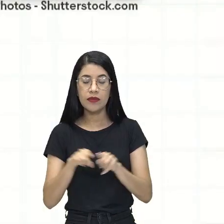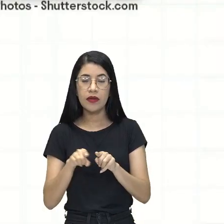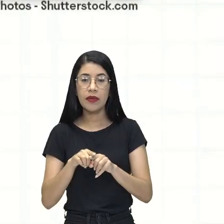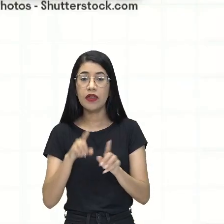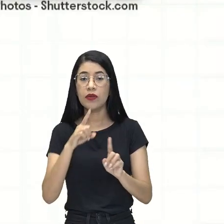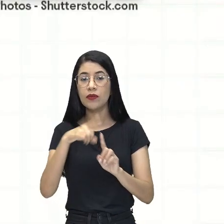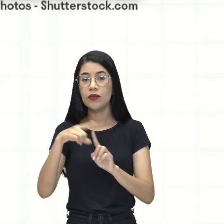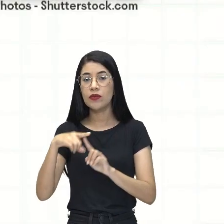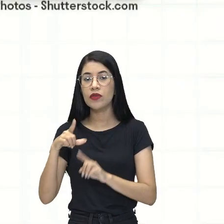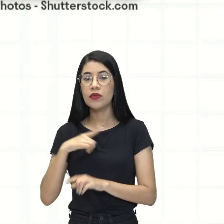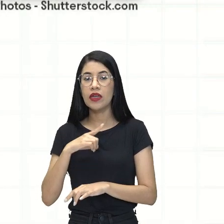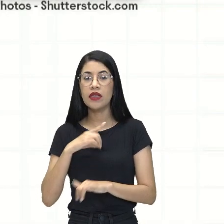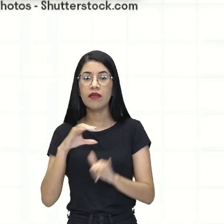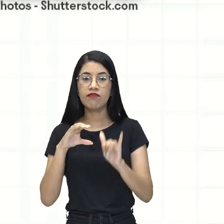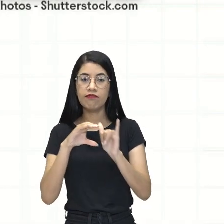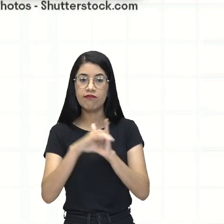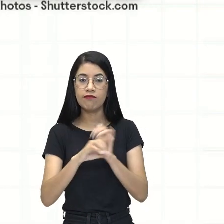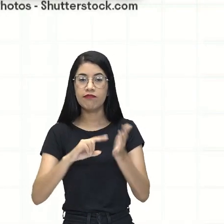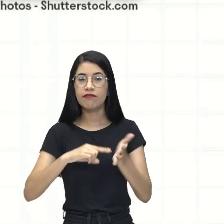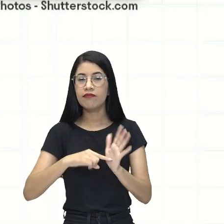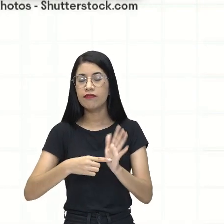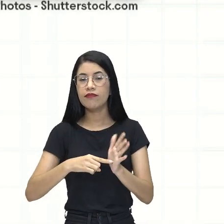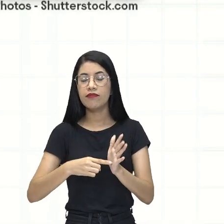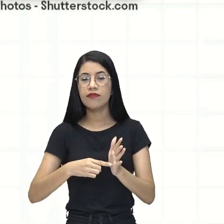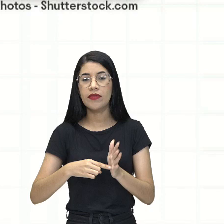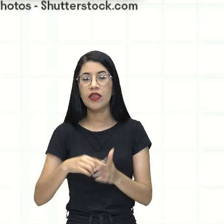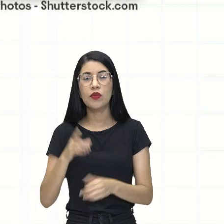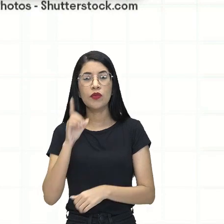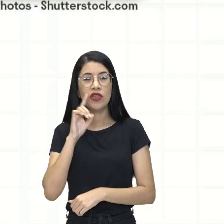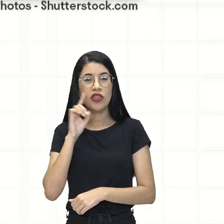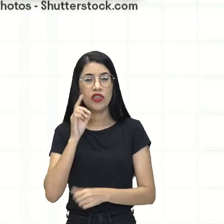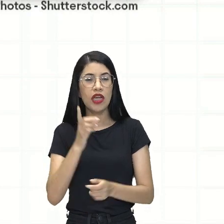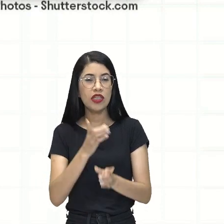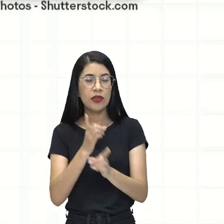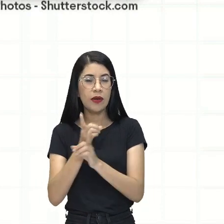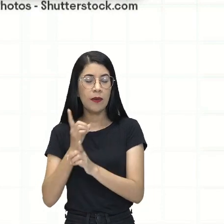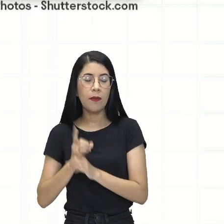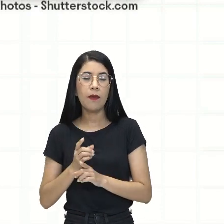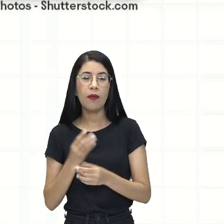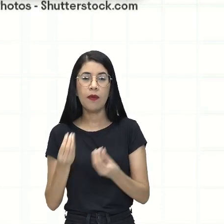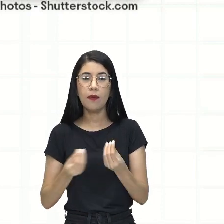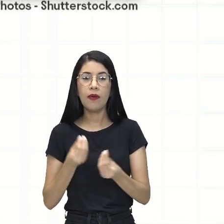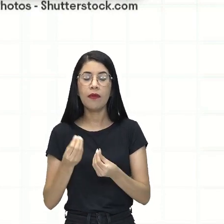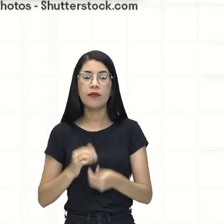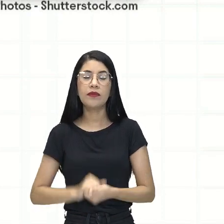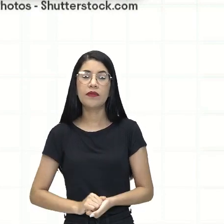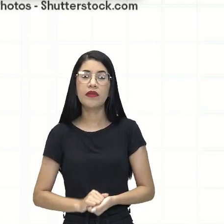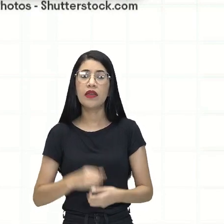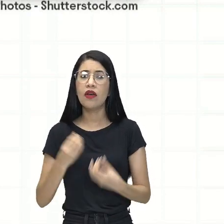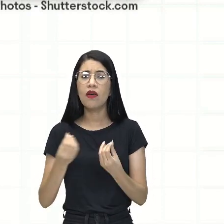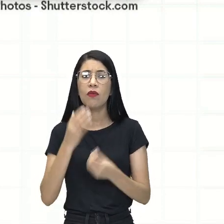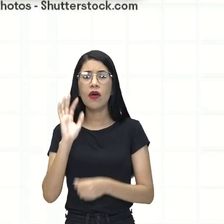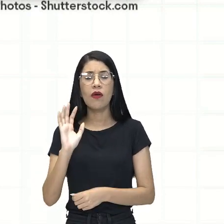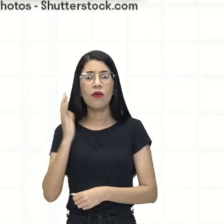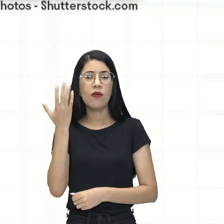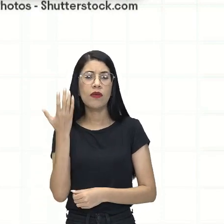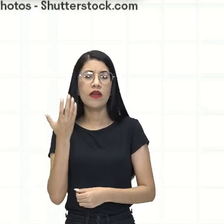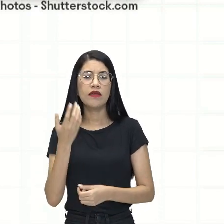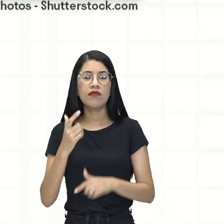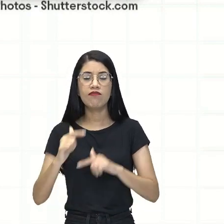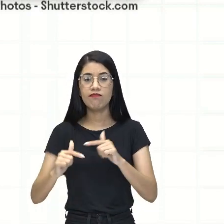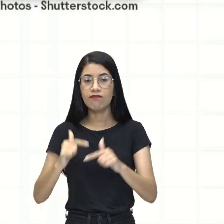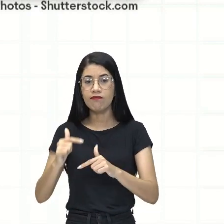tipos de máquinas térmicas que nós temos aí no nosso dia a dia. Como é que acontece esse funcionamento? Então,